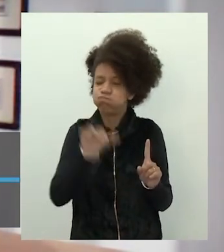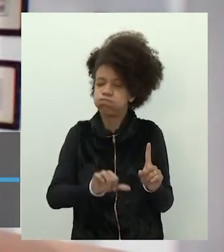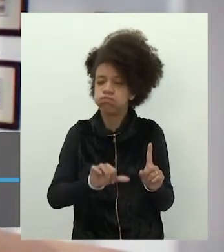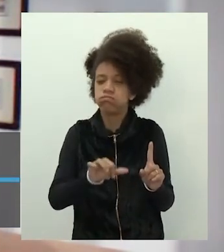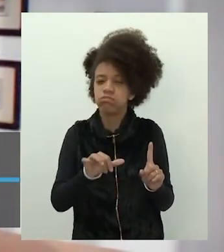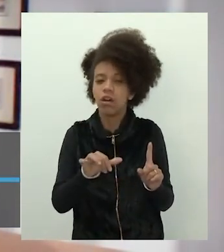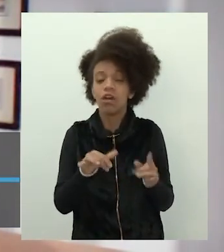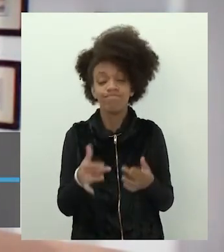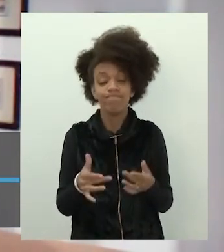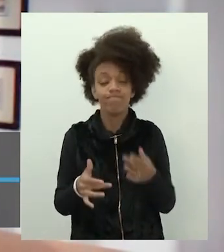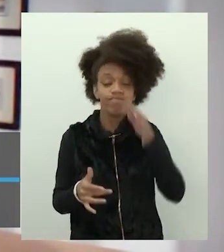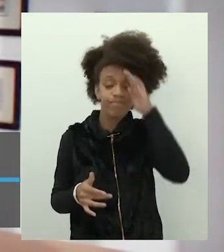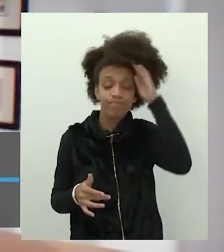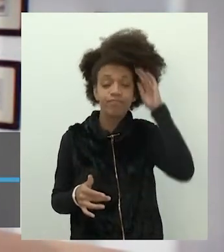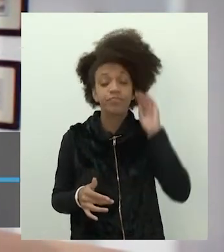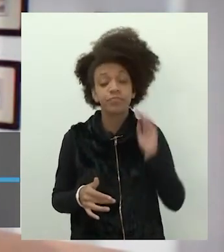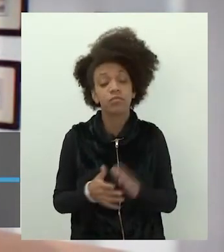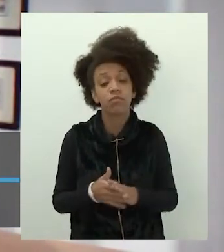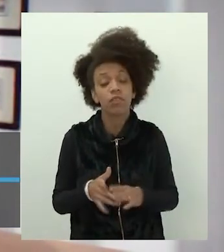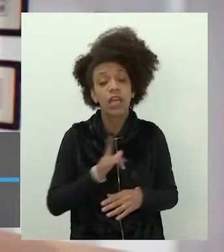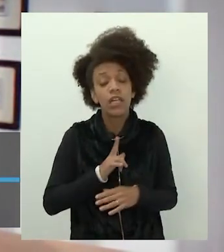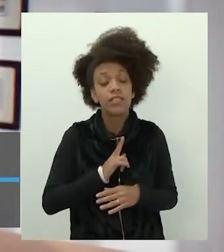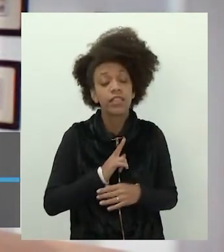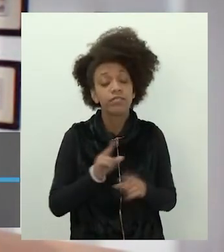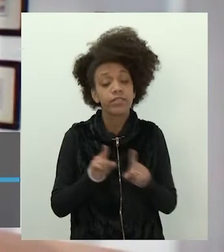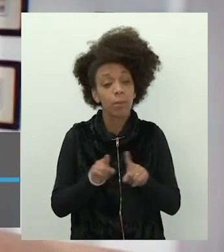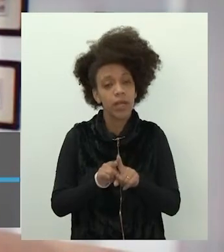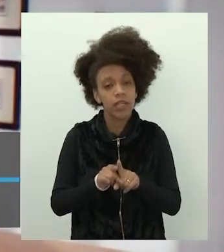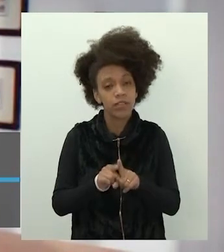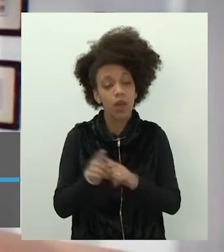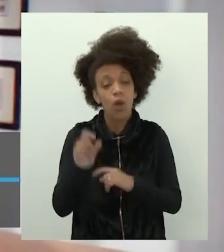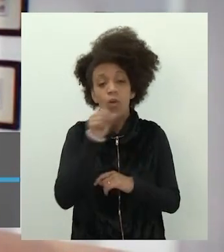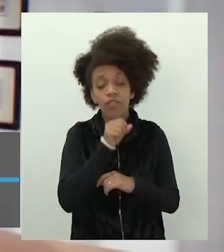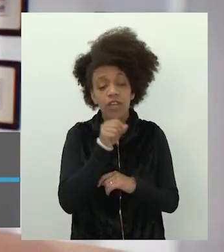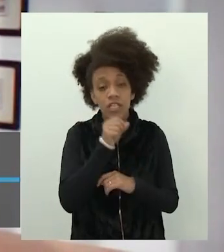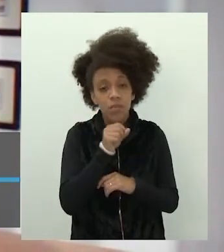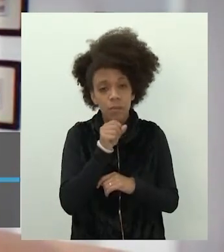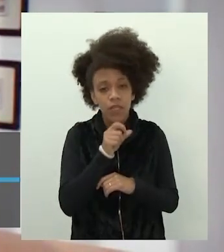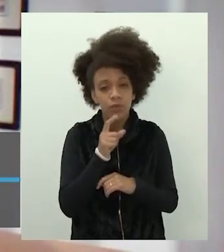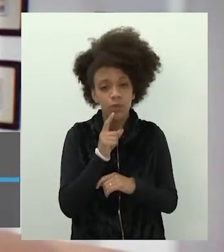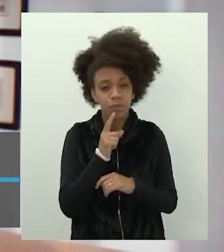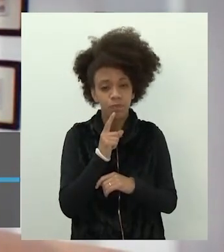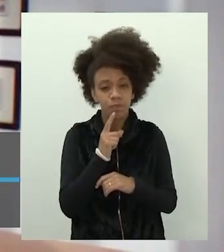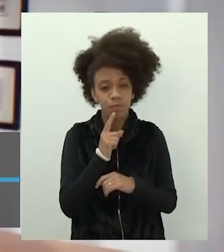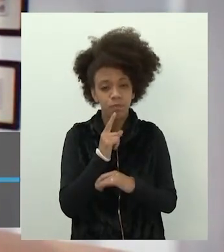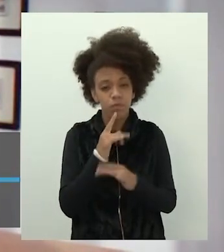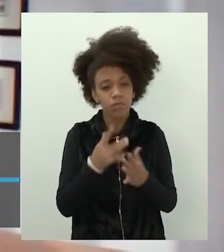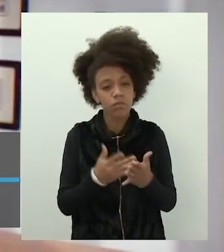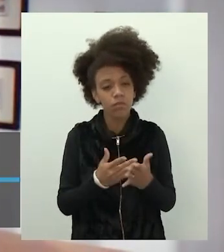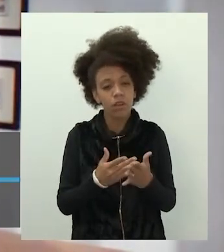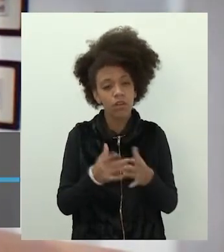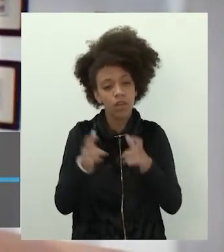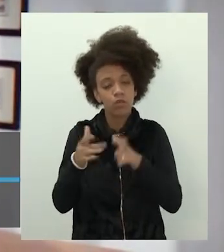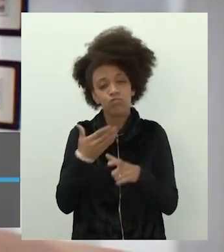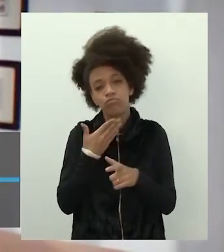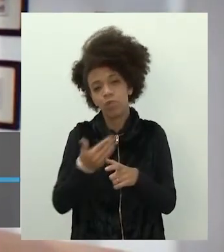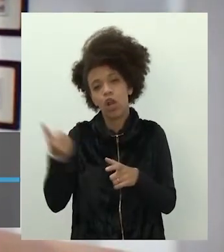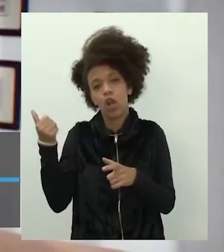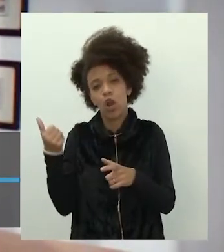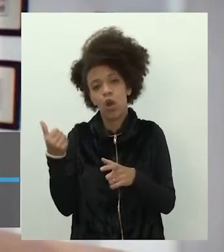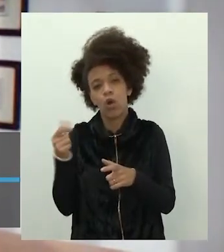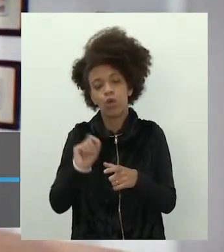poderiam. Nós temos a possibilidade de envelhecer no melhor daquilo que a